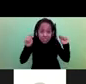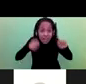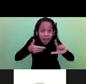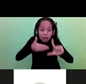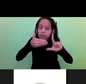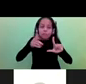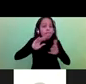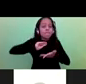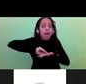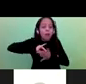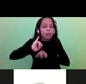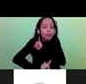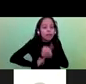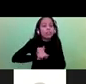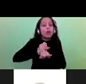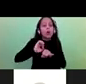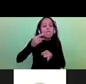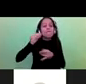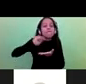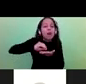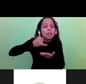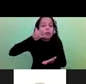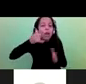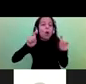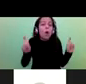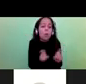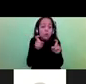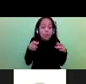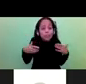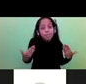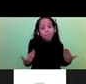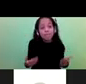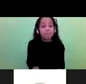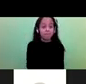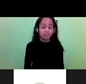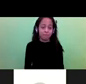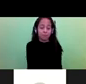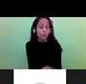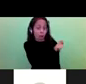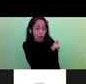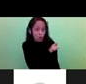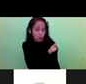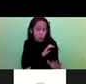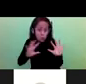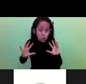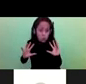de internet ou por falta de dispositivos. Nem todos os meus alunos